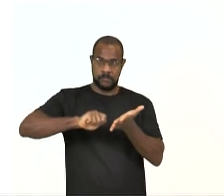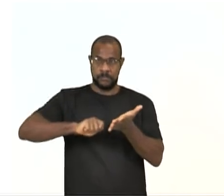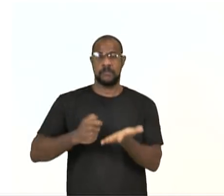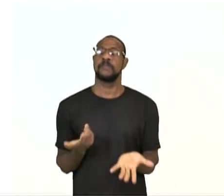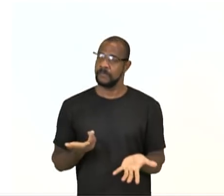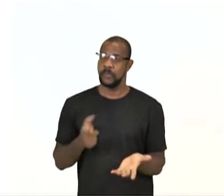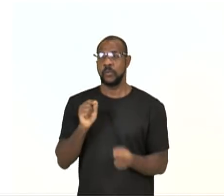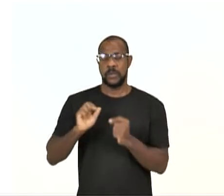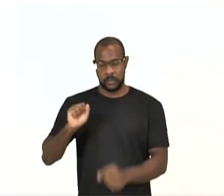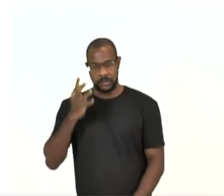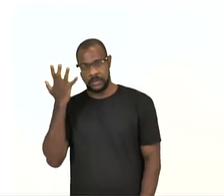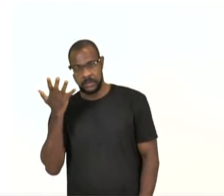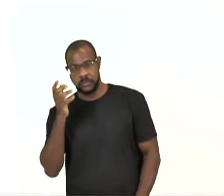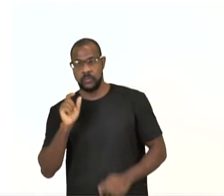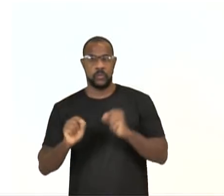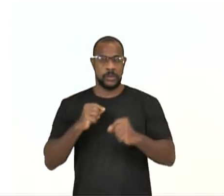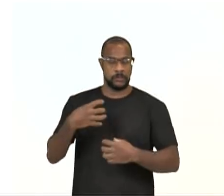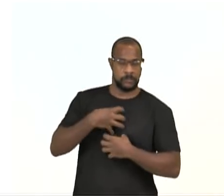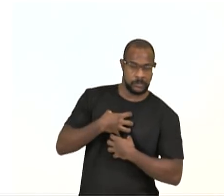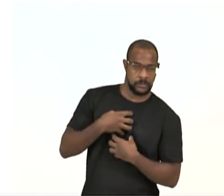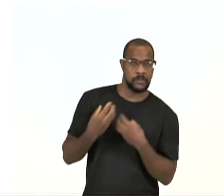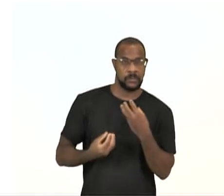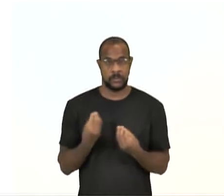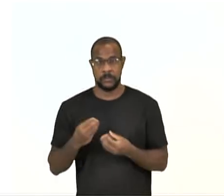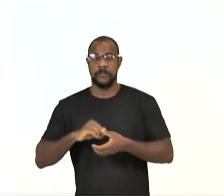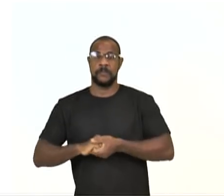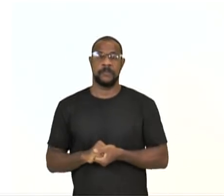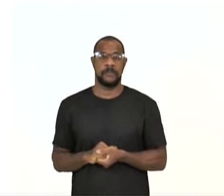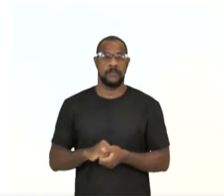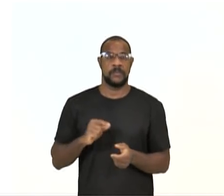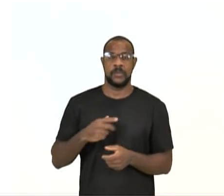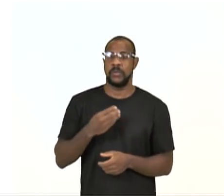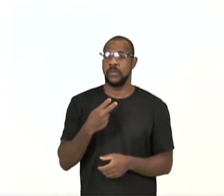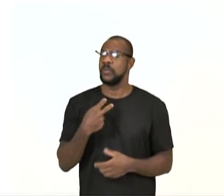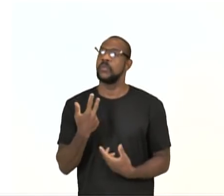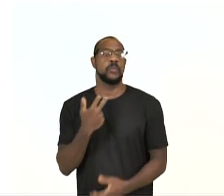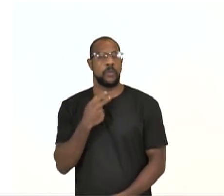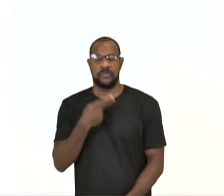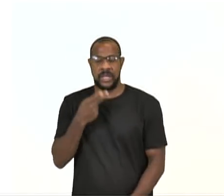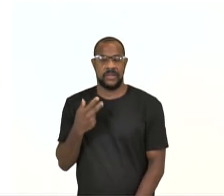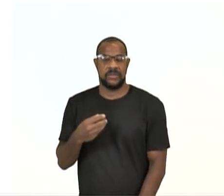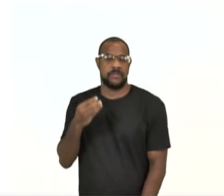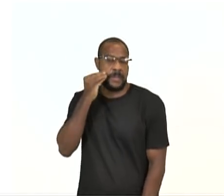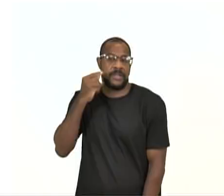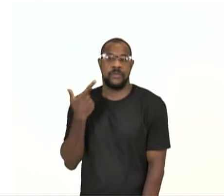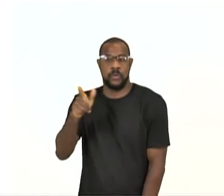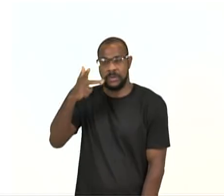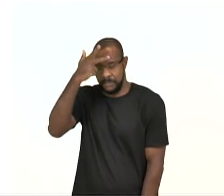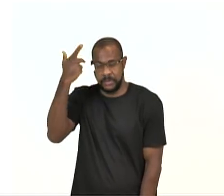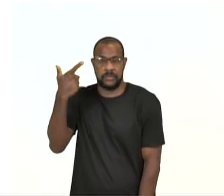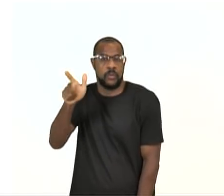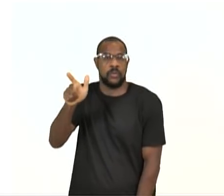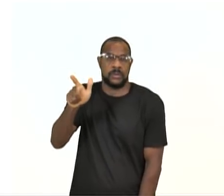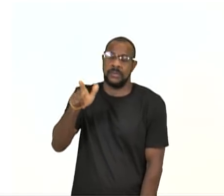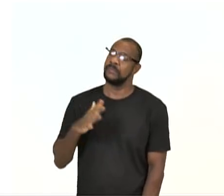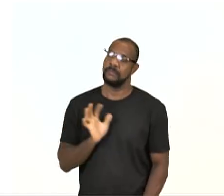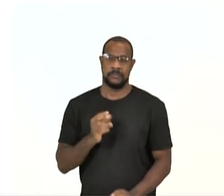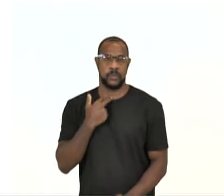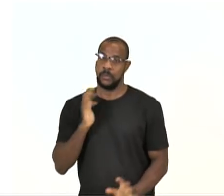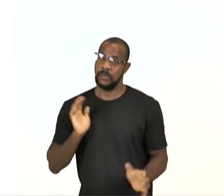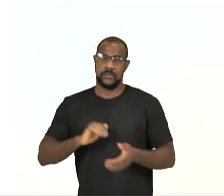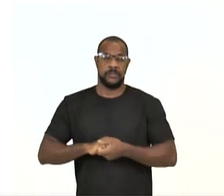Atividade 4, que é a leitura. Olha quanta coisa a gente extrai de uma leitura. Por que é tão importante a leitura? Tá? Sobre o autor do